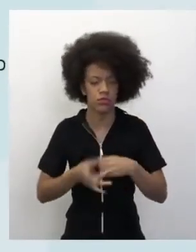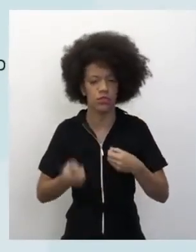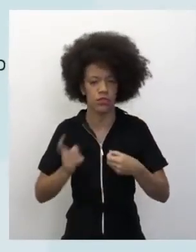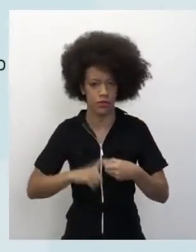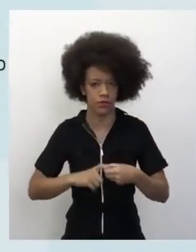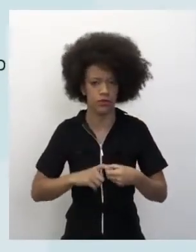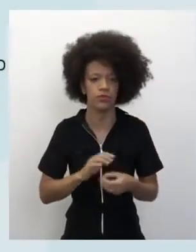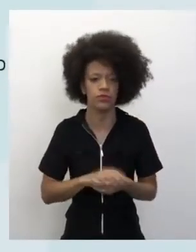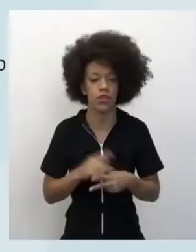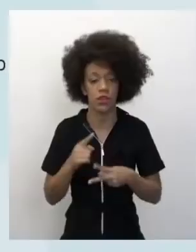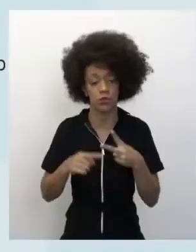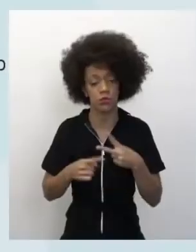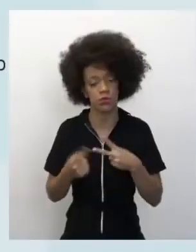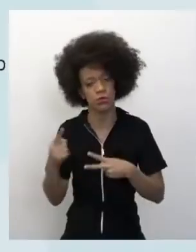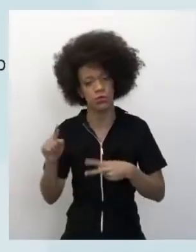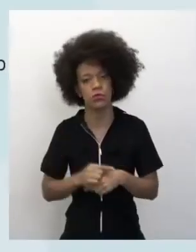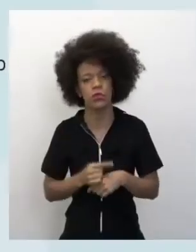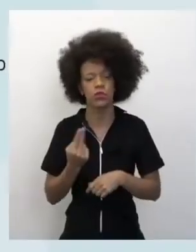duas, que são as duas